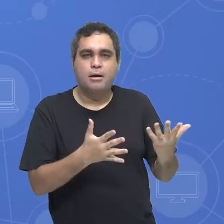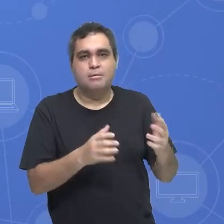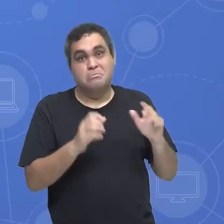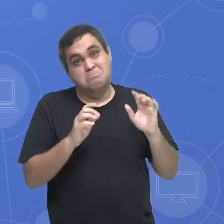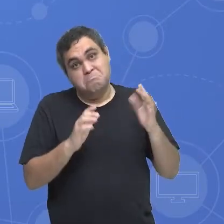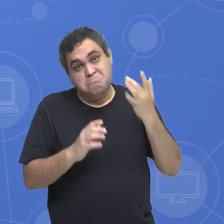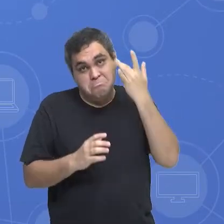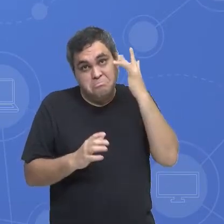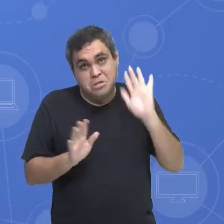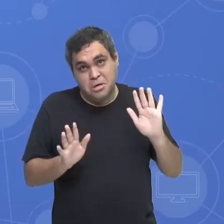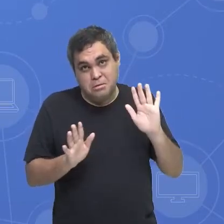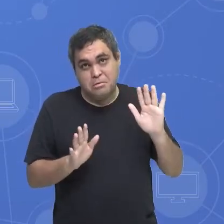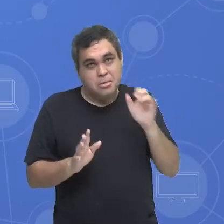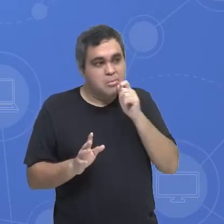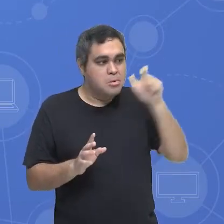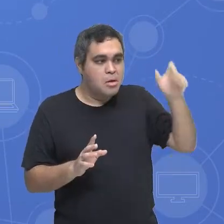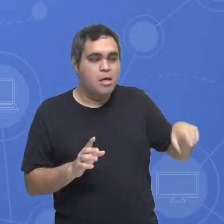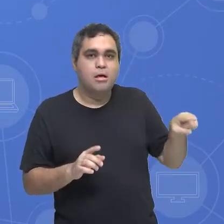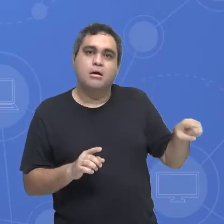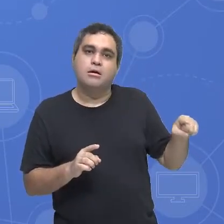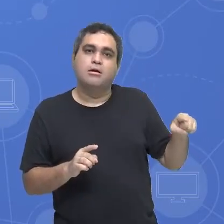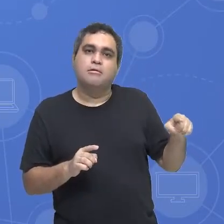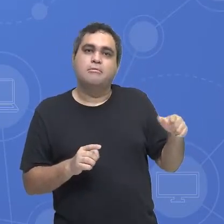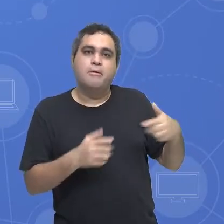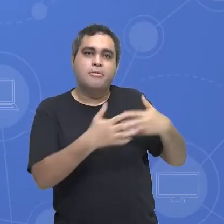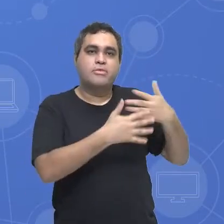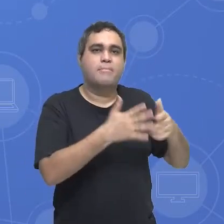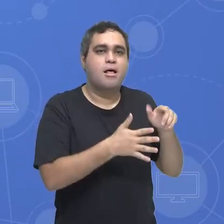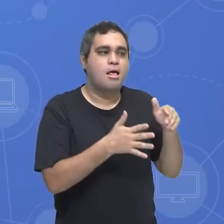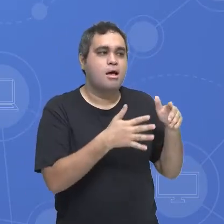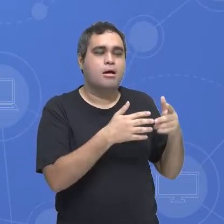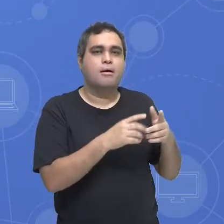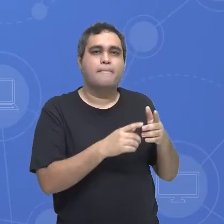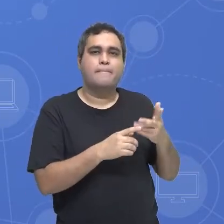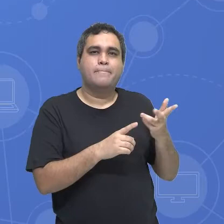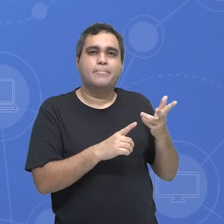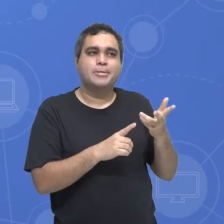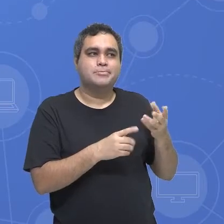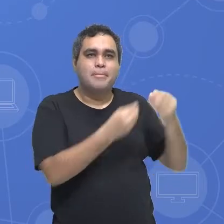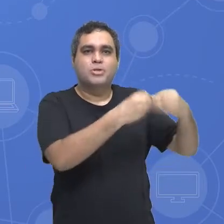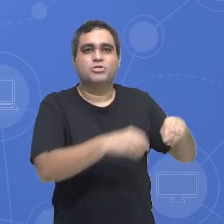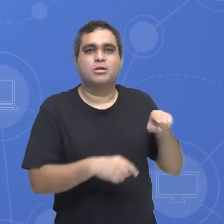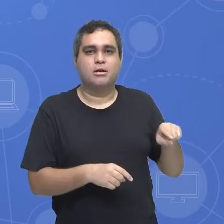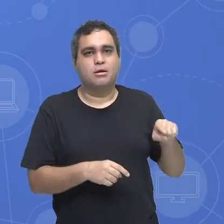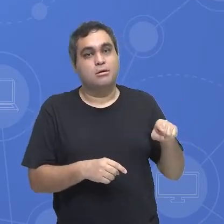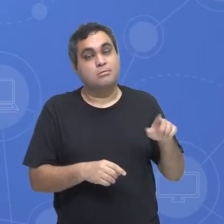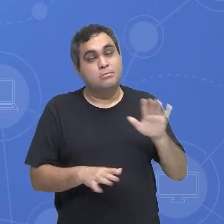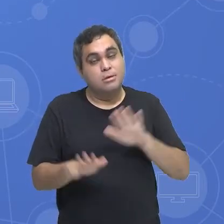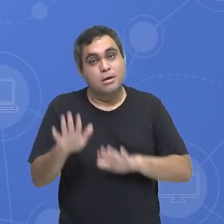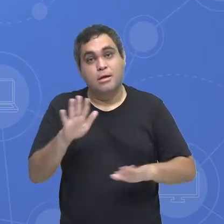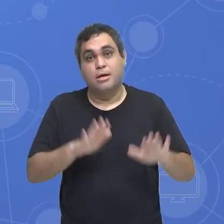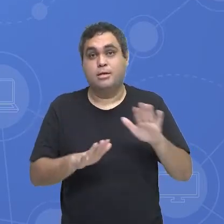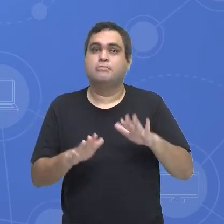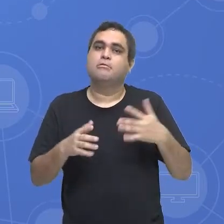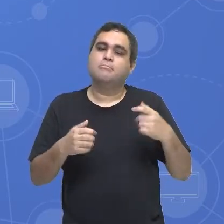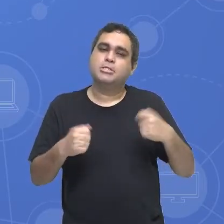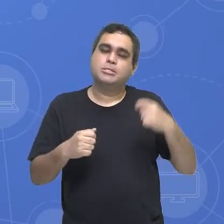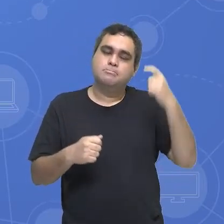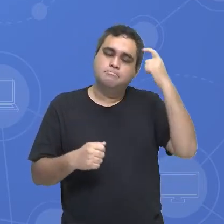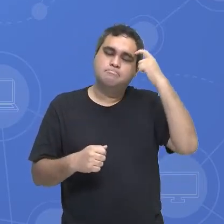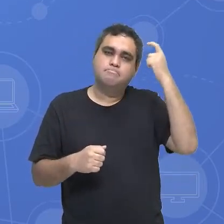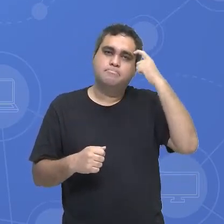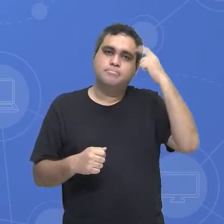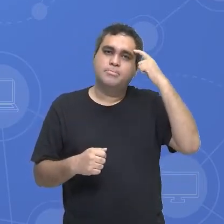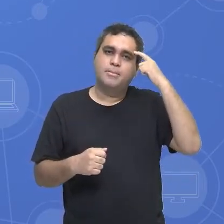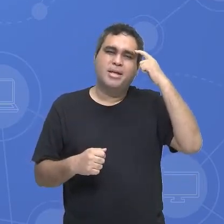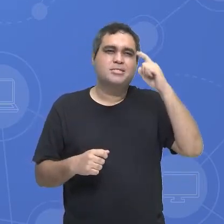da caminhada do outro, até o meu mesmo processo? Então, todas essas nuances, né? Todas essas dúvidas